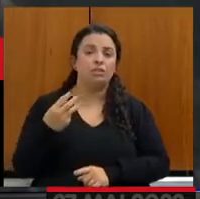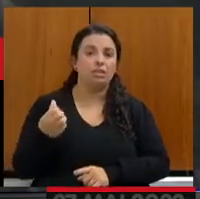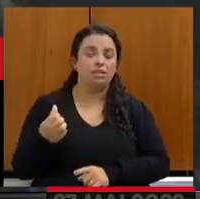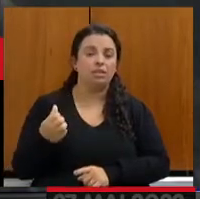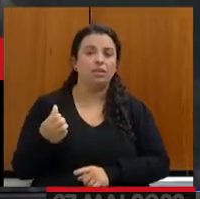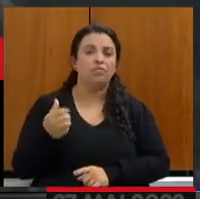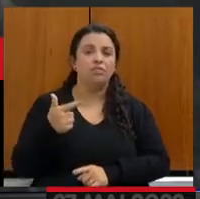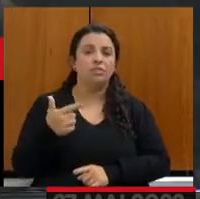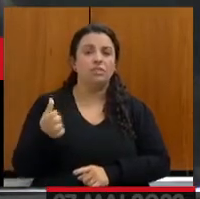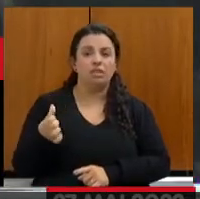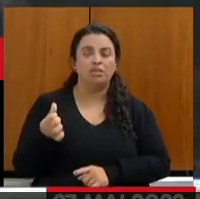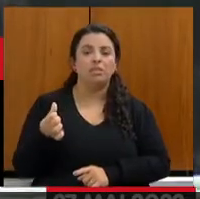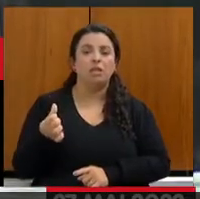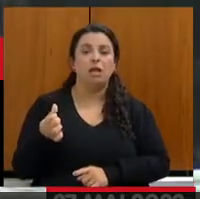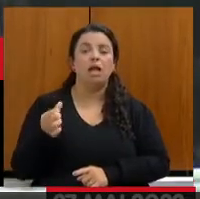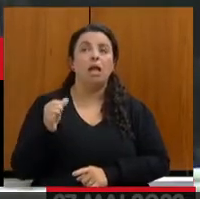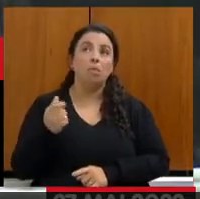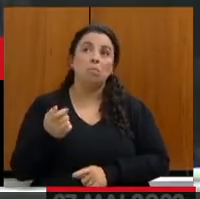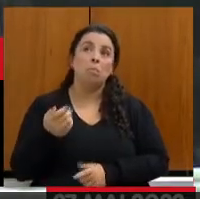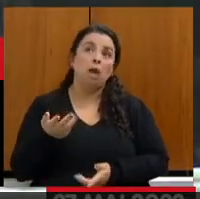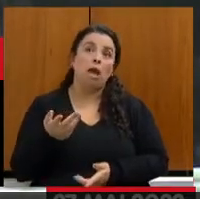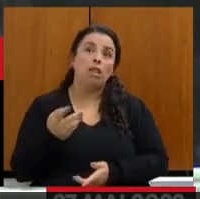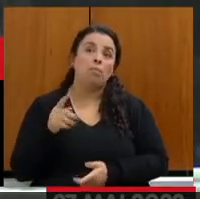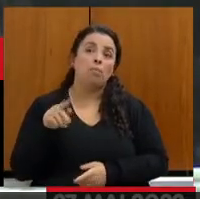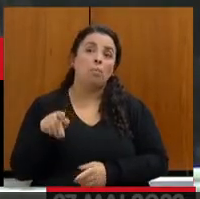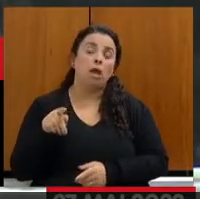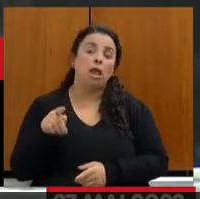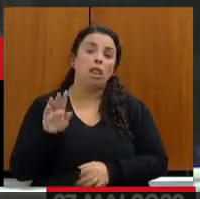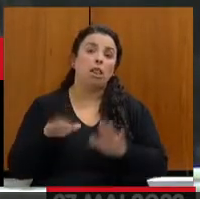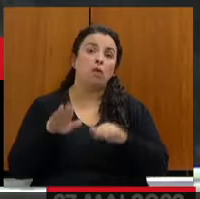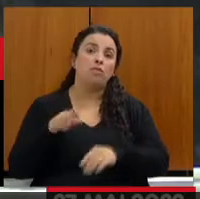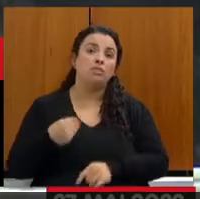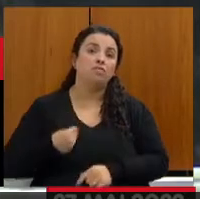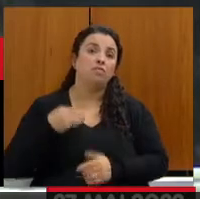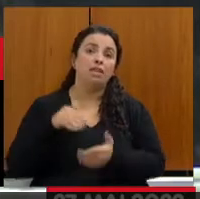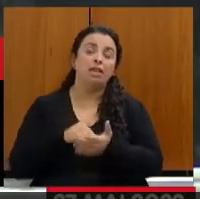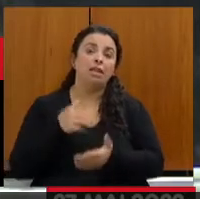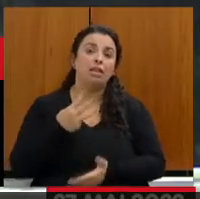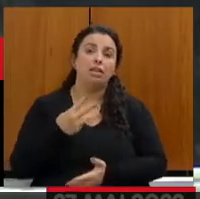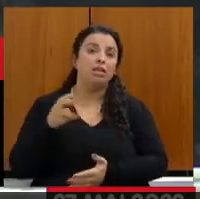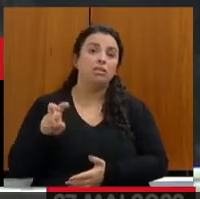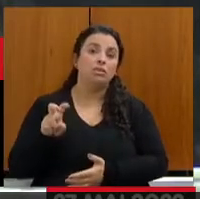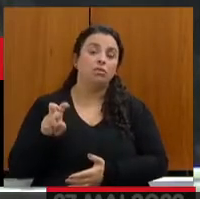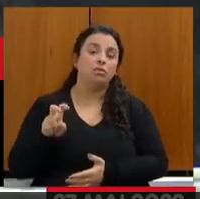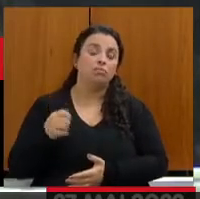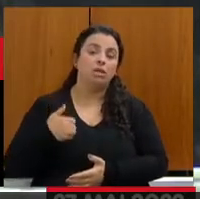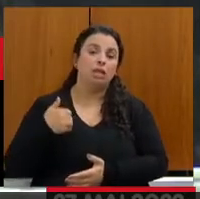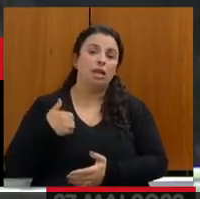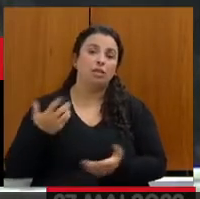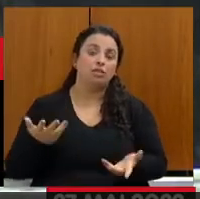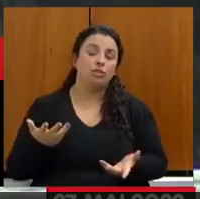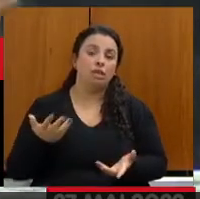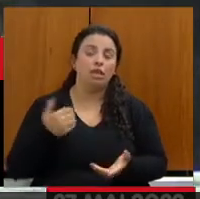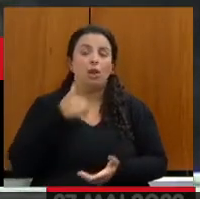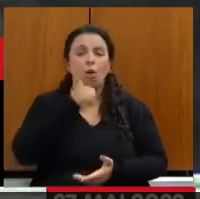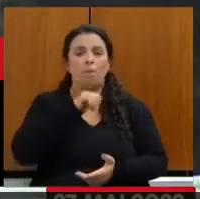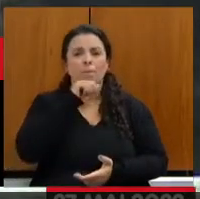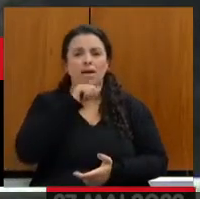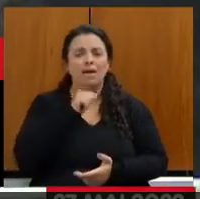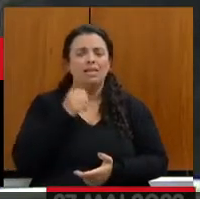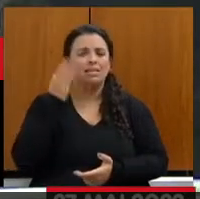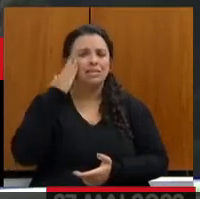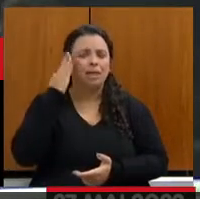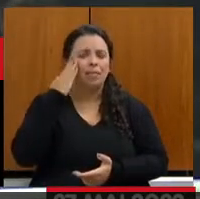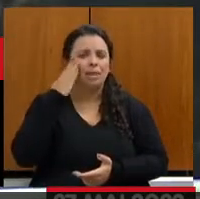apenas Então não é fácil né para uma mãe né saber quando seus filhos suas filhas e